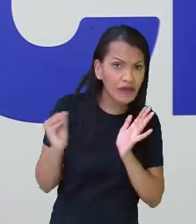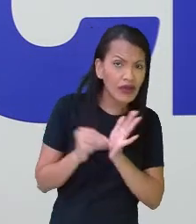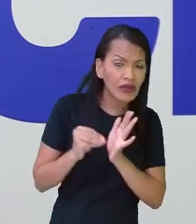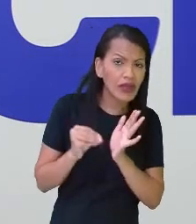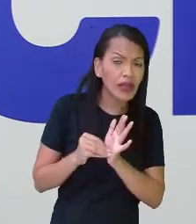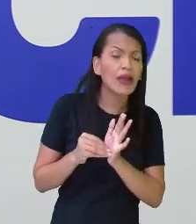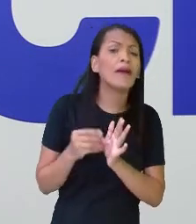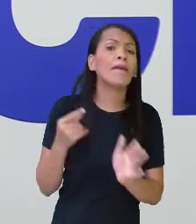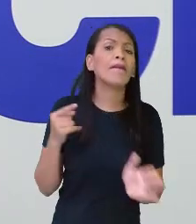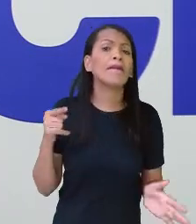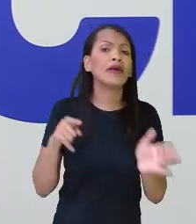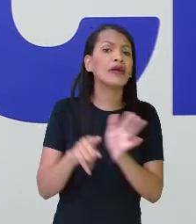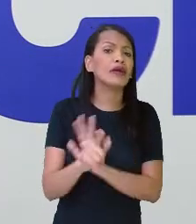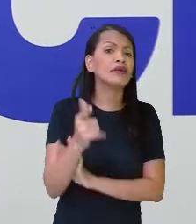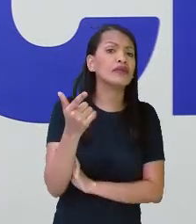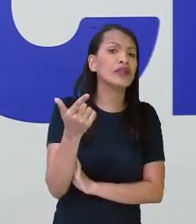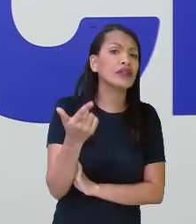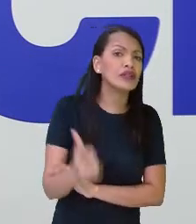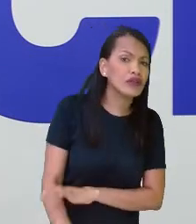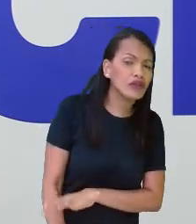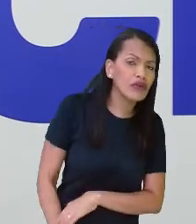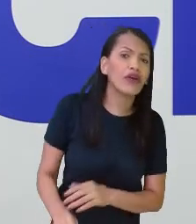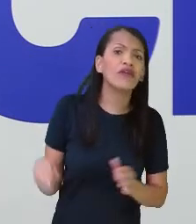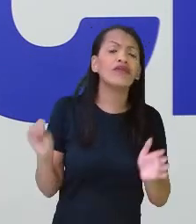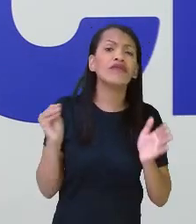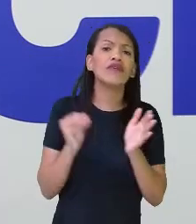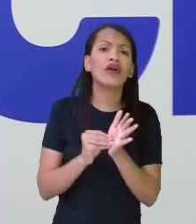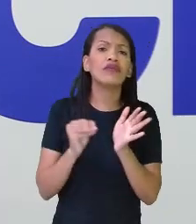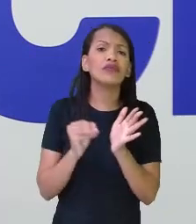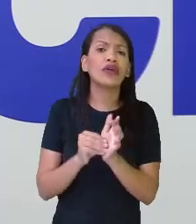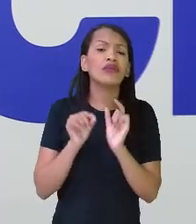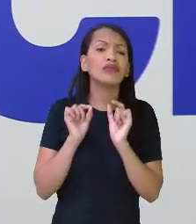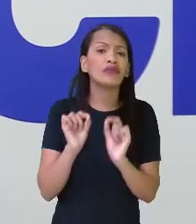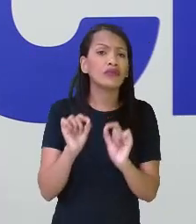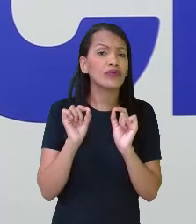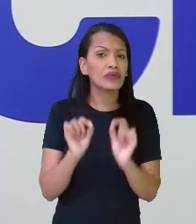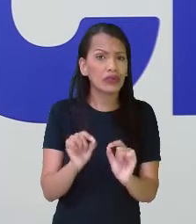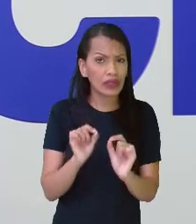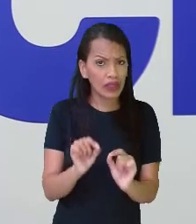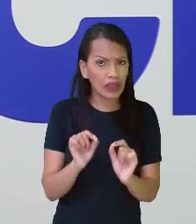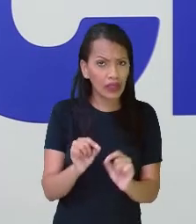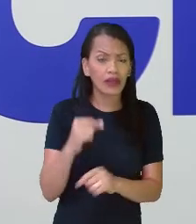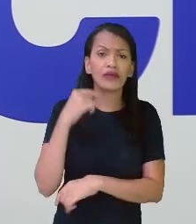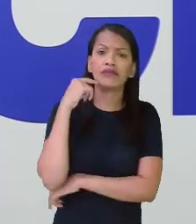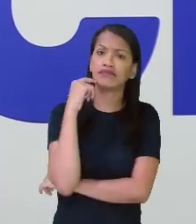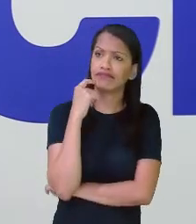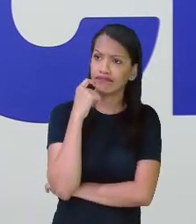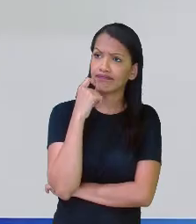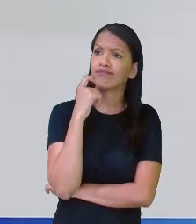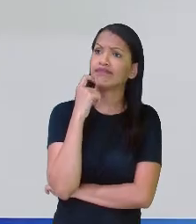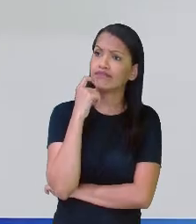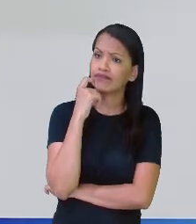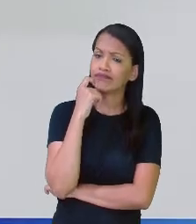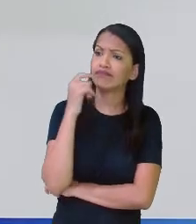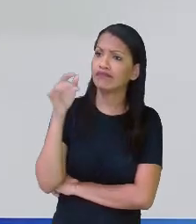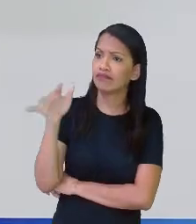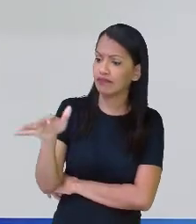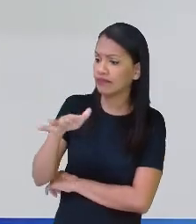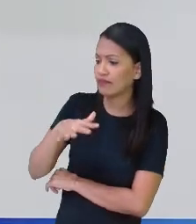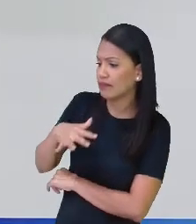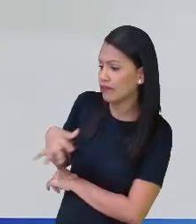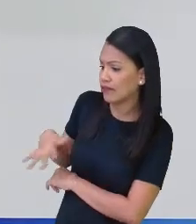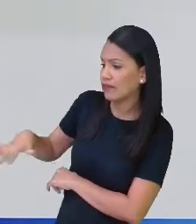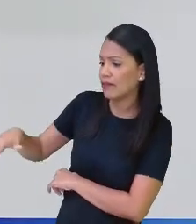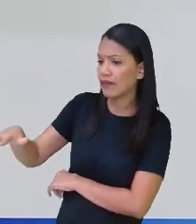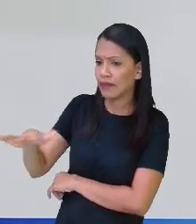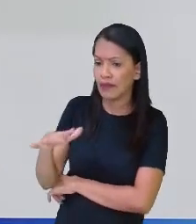novo. Gente, está faltando quem aí nessas partes do teatro que a professora Eu tô apresentou? falando do espaço físico, tá certo, gente?